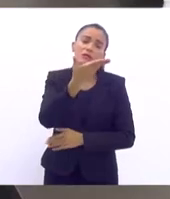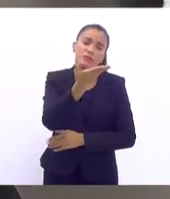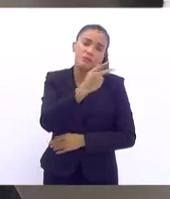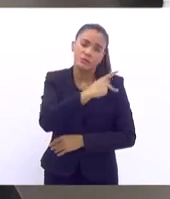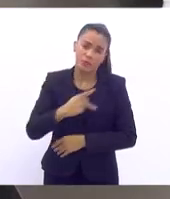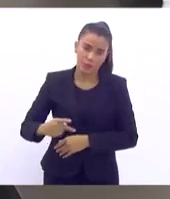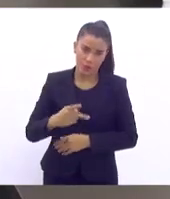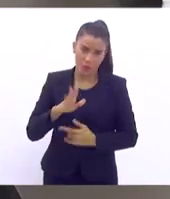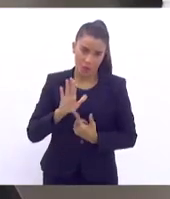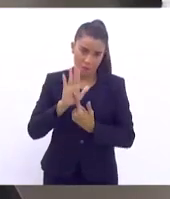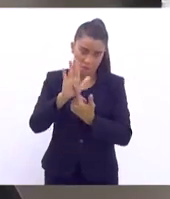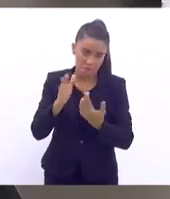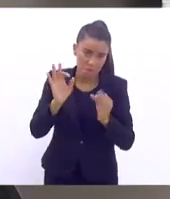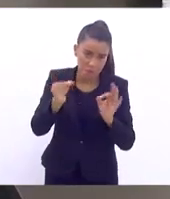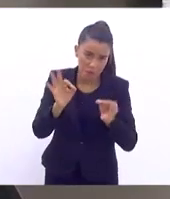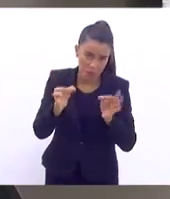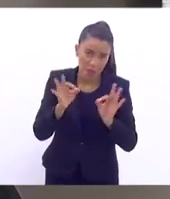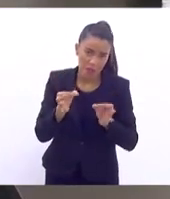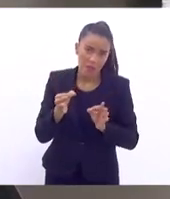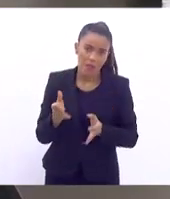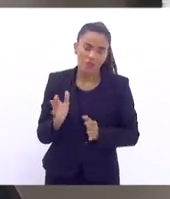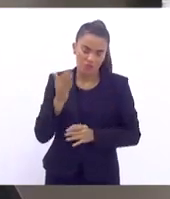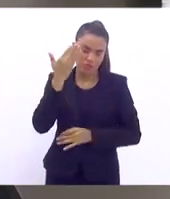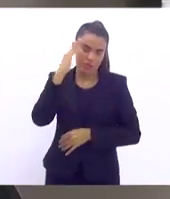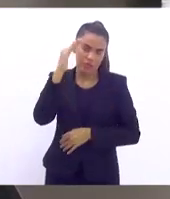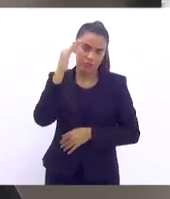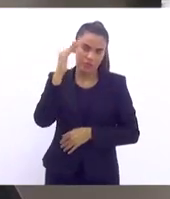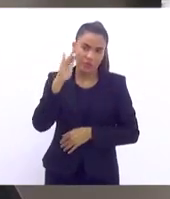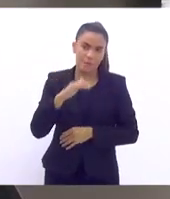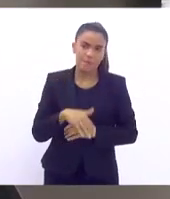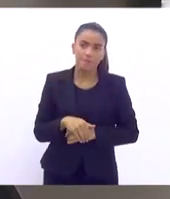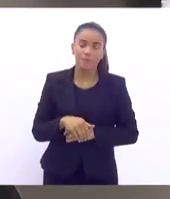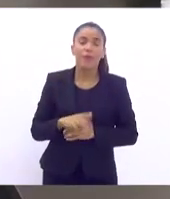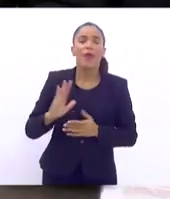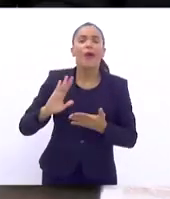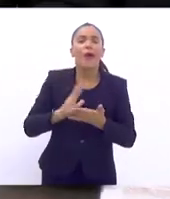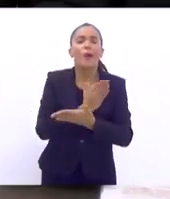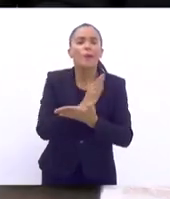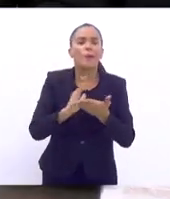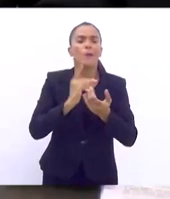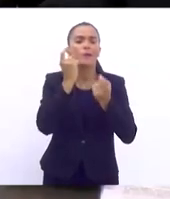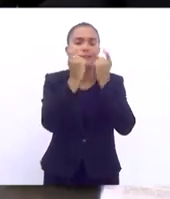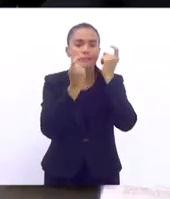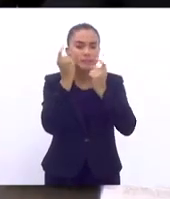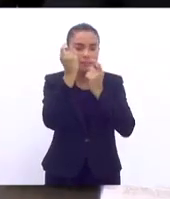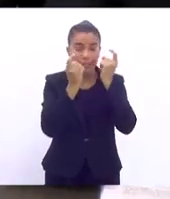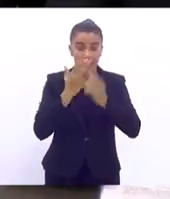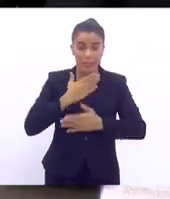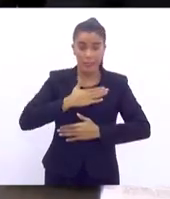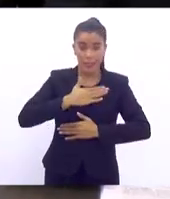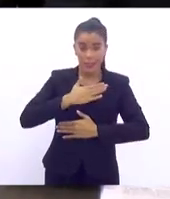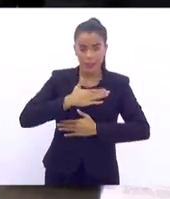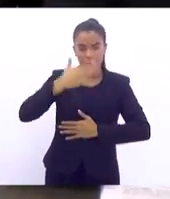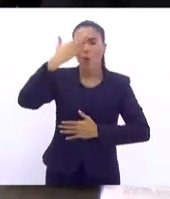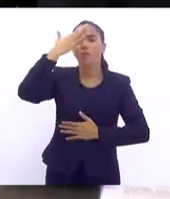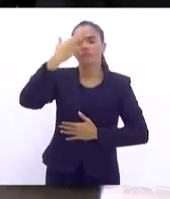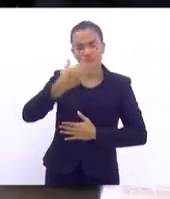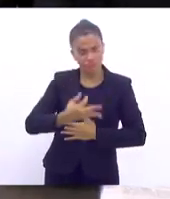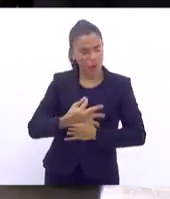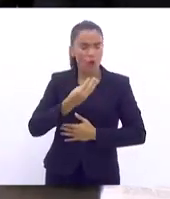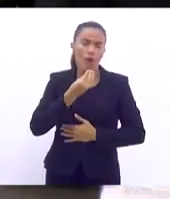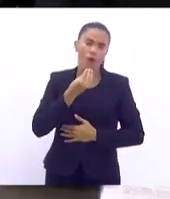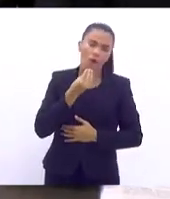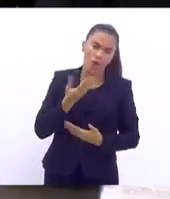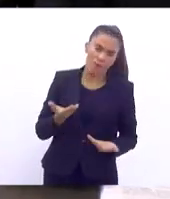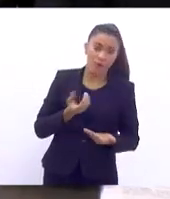apresentou a proposta de Deputado Luiz Paulo já entendi é algumas preocupações eu compreendi quando